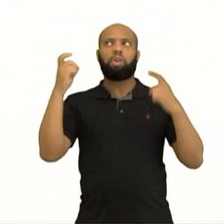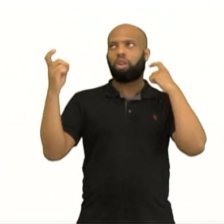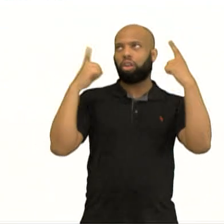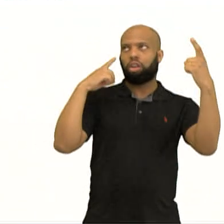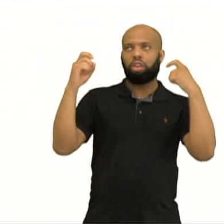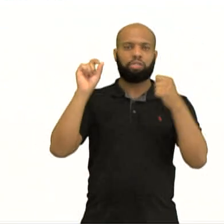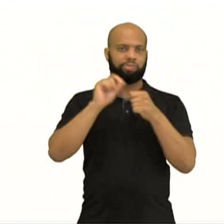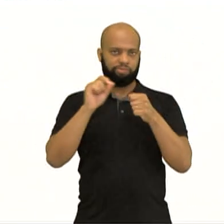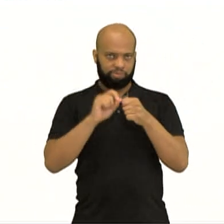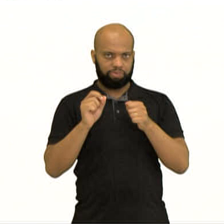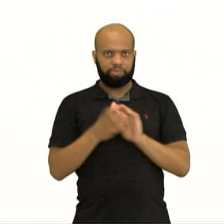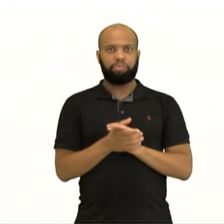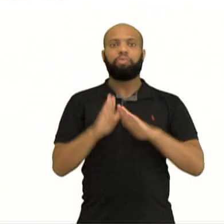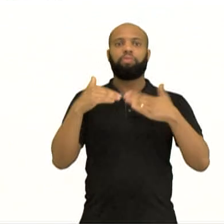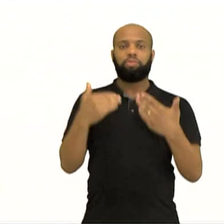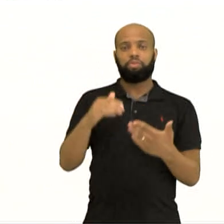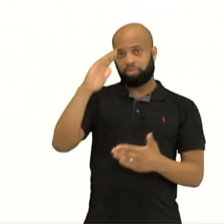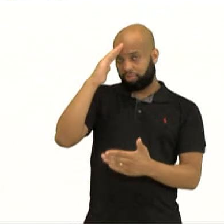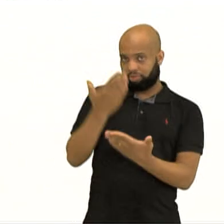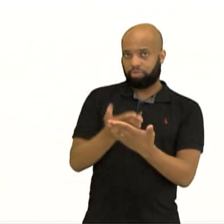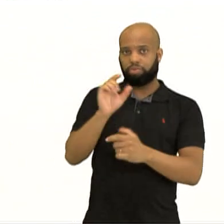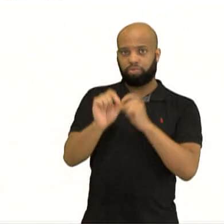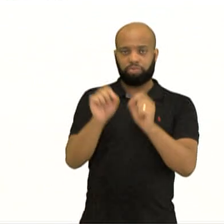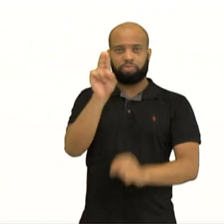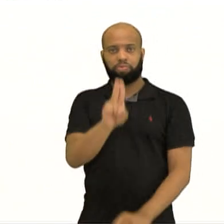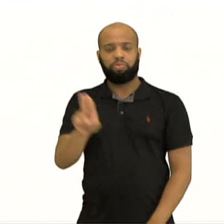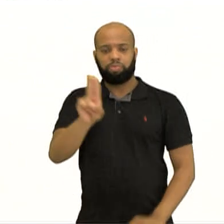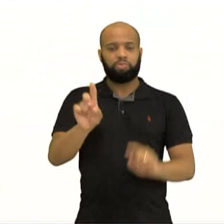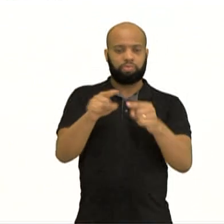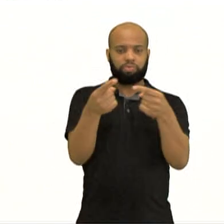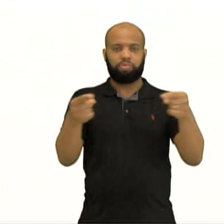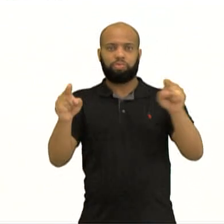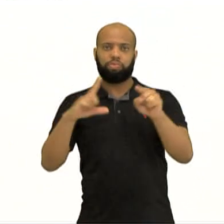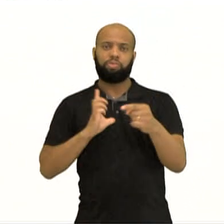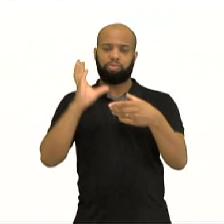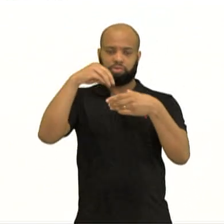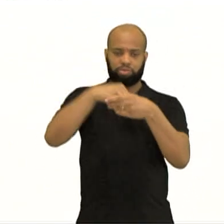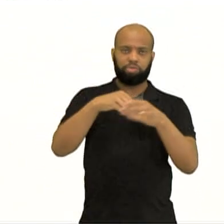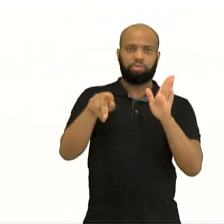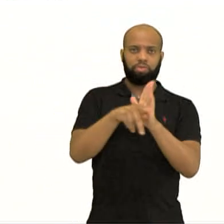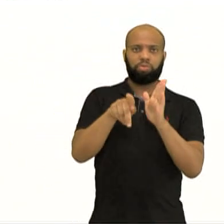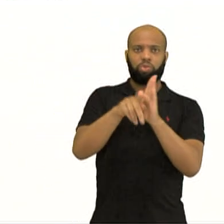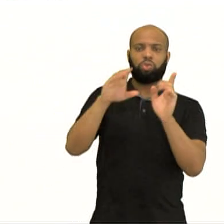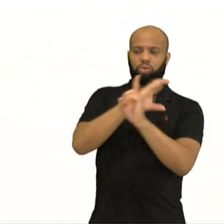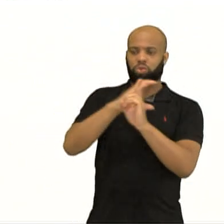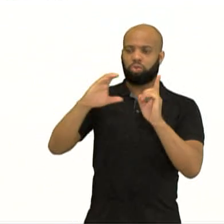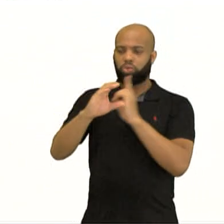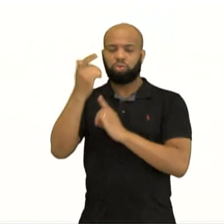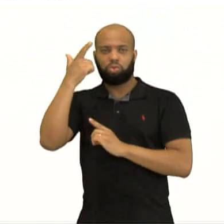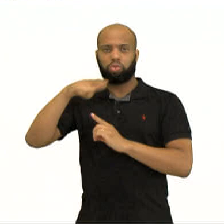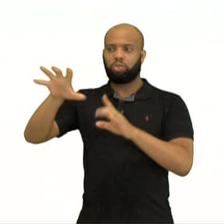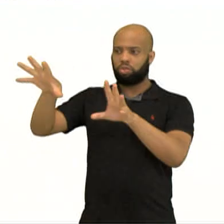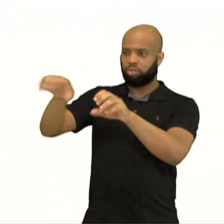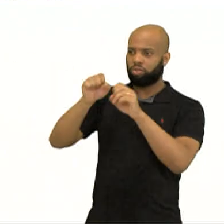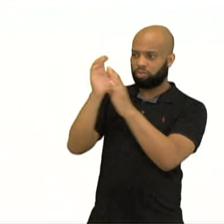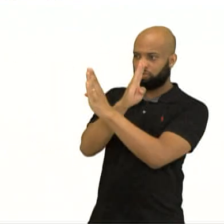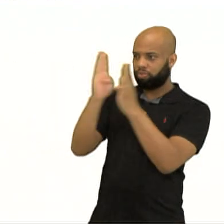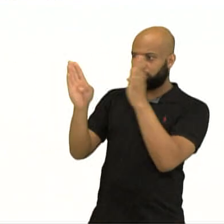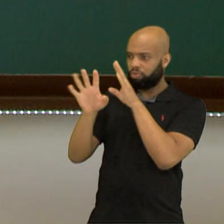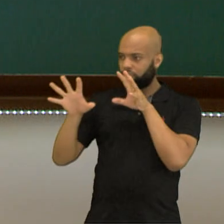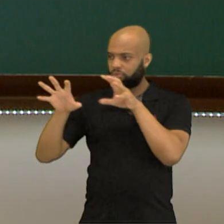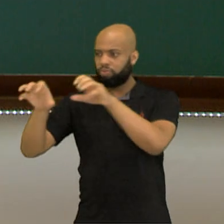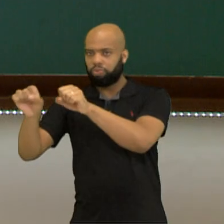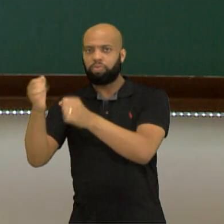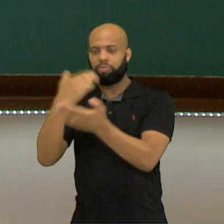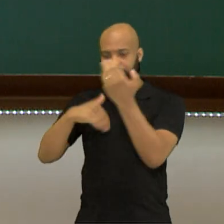eram produzidos. Segundo a crença, o uso da música dentro do ritual o levaria a possuir o animal sagrado.